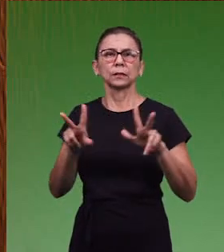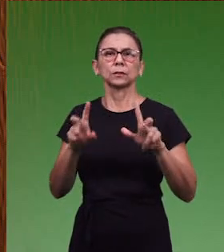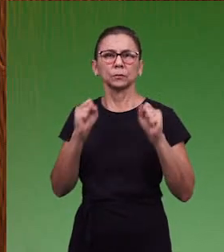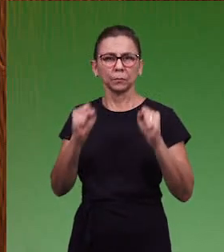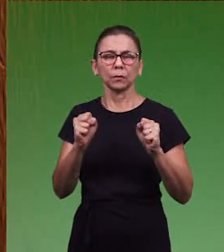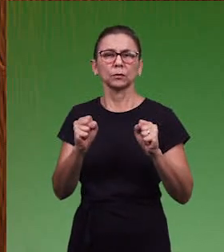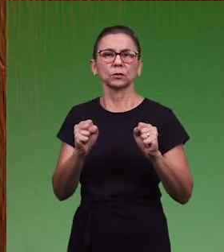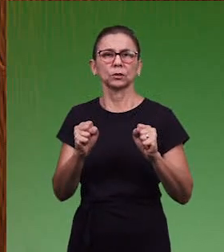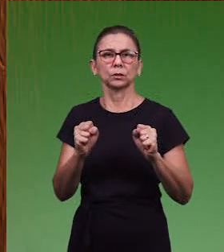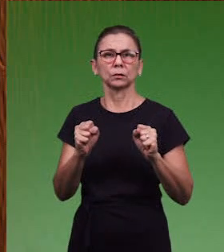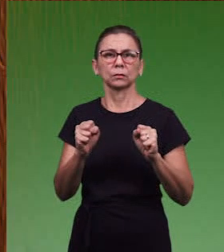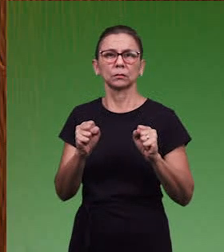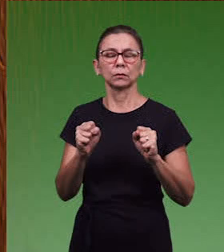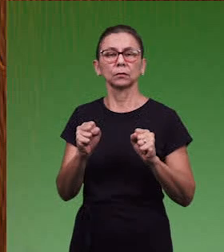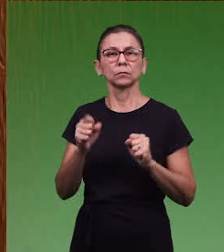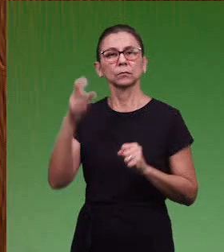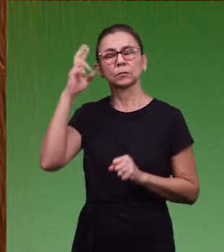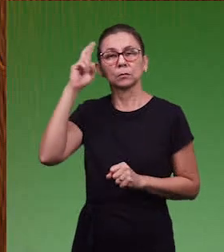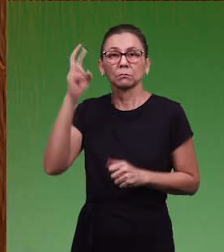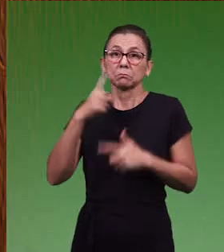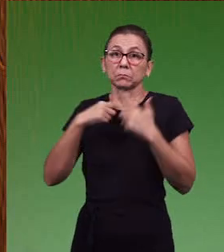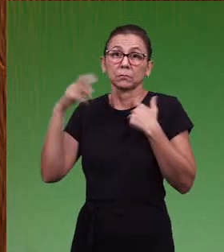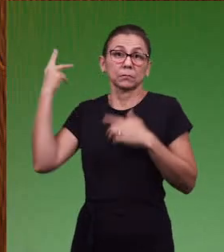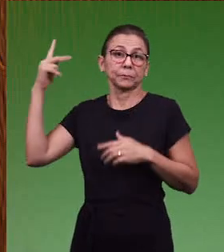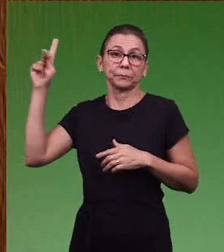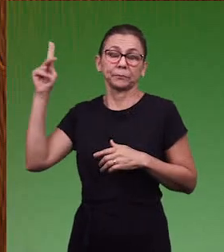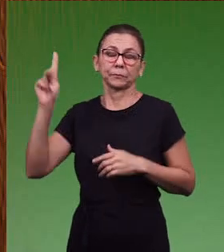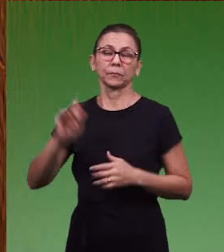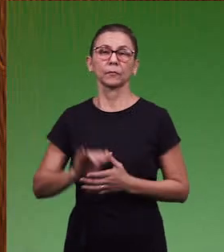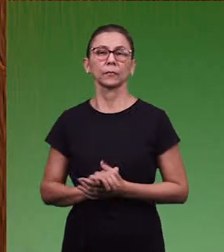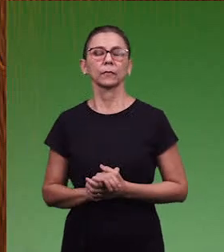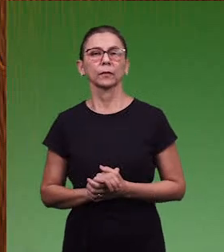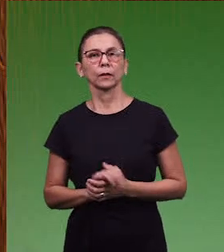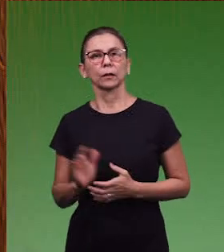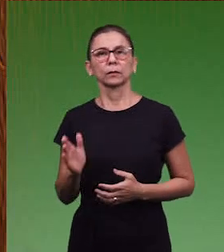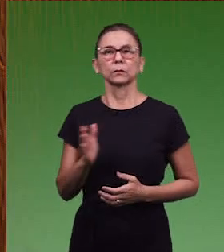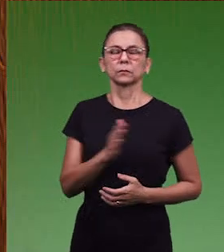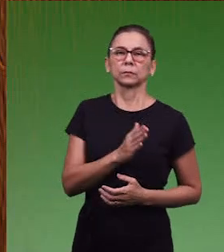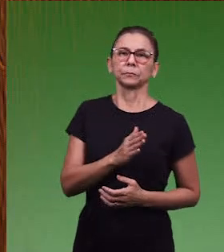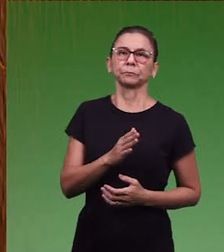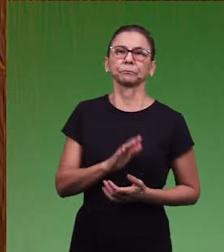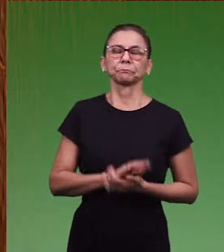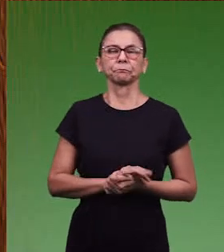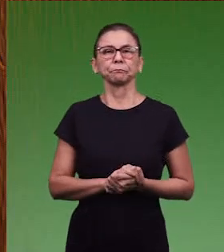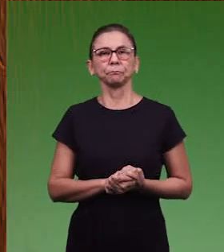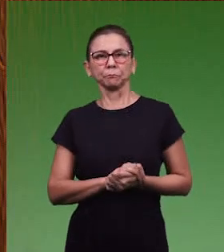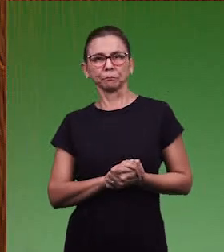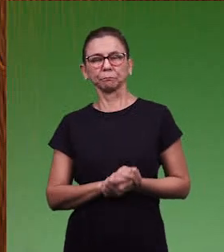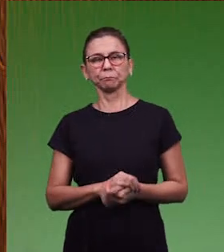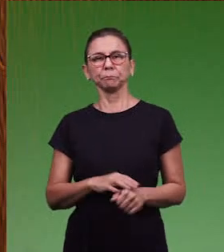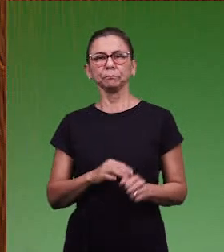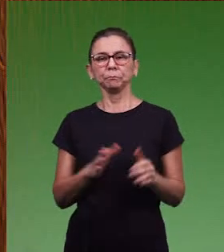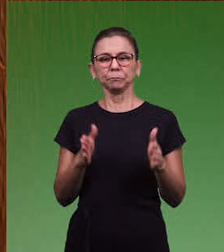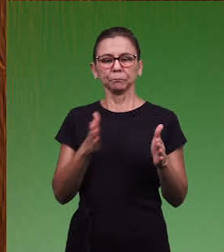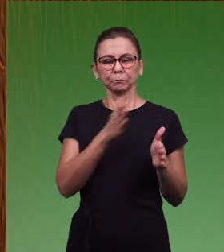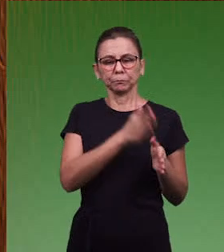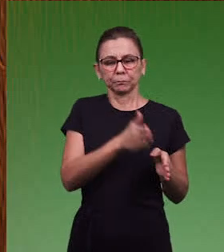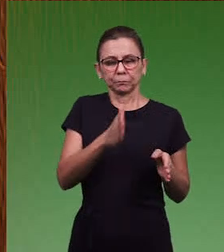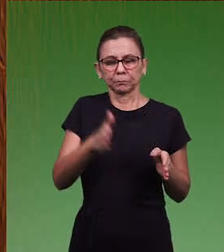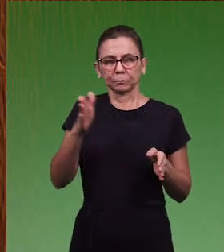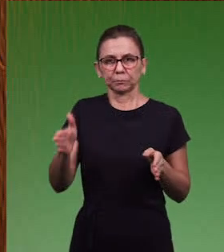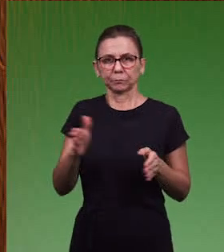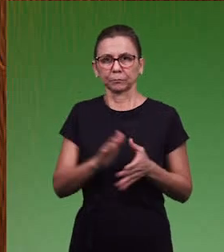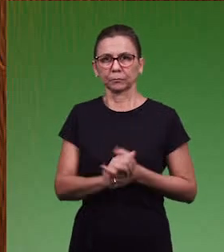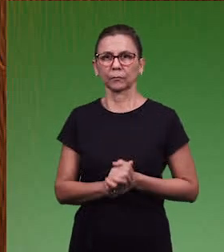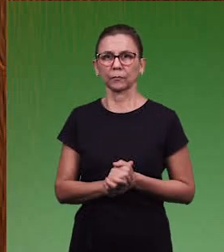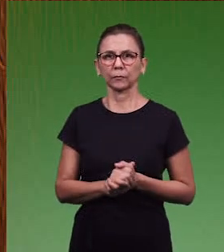Porque o senhor faz conforme a sua vontade. Mas nós temos uma direção. Você tem a fase da busca, você não está